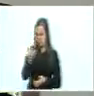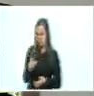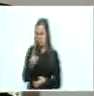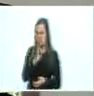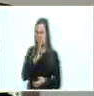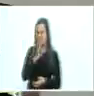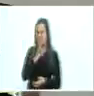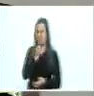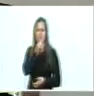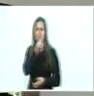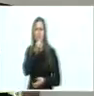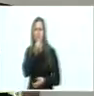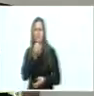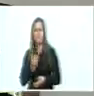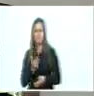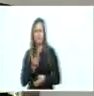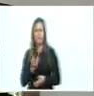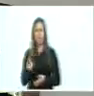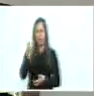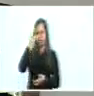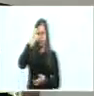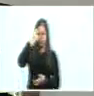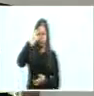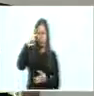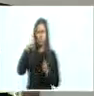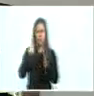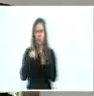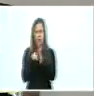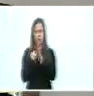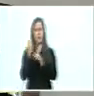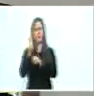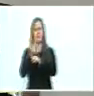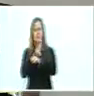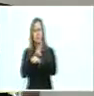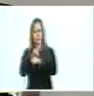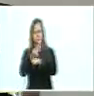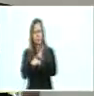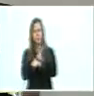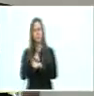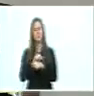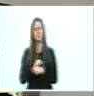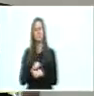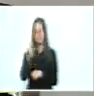bem a cultura de nosso município, e ele